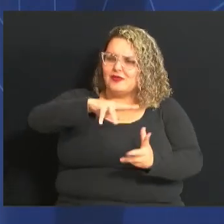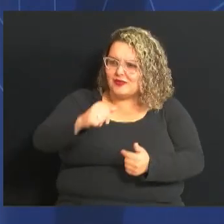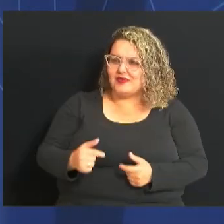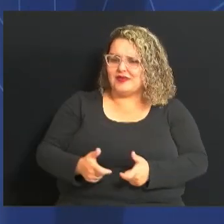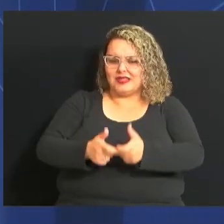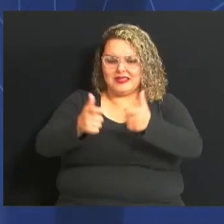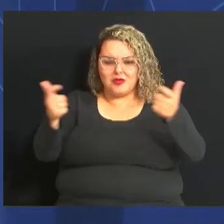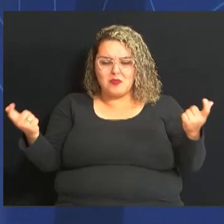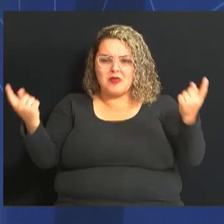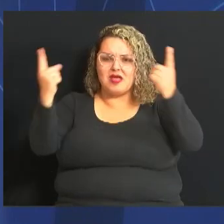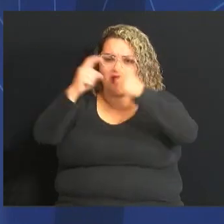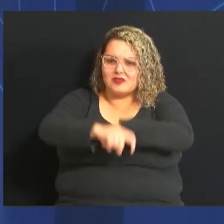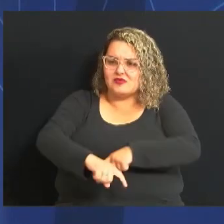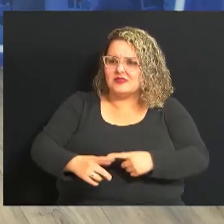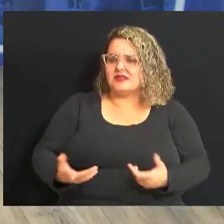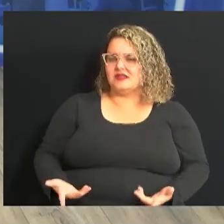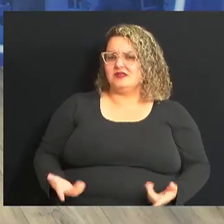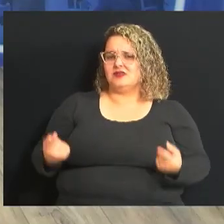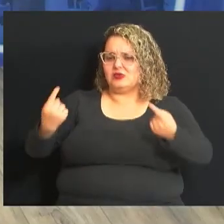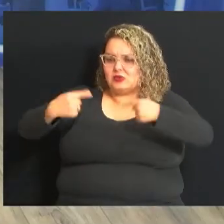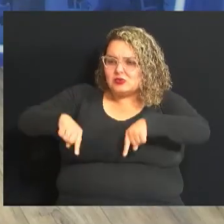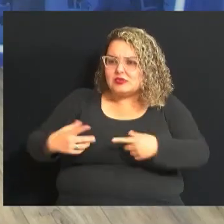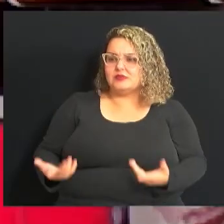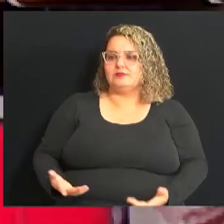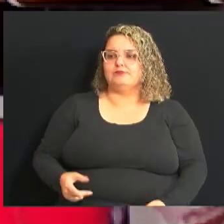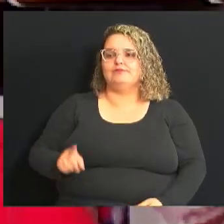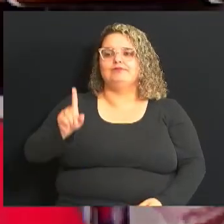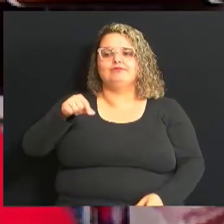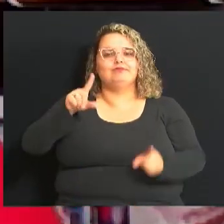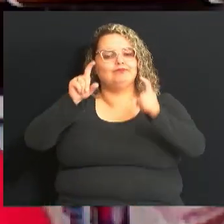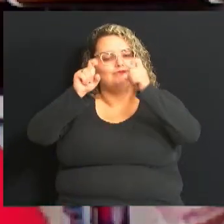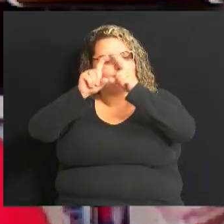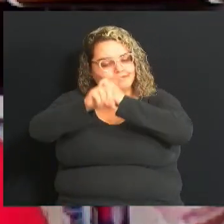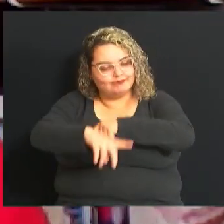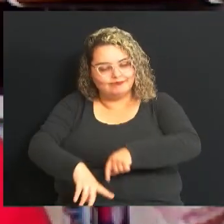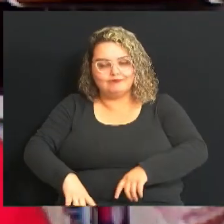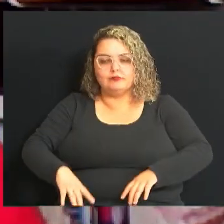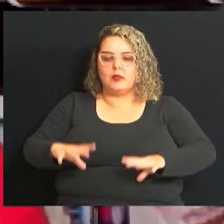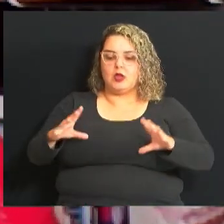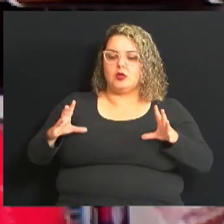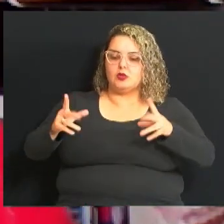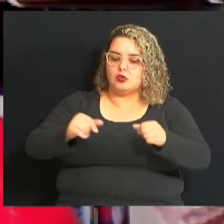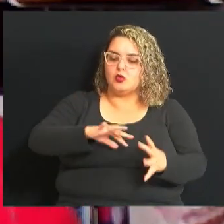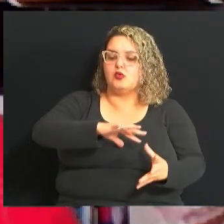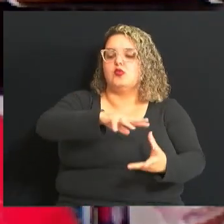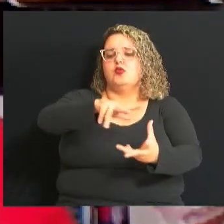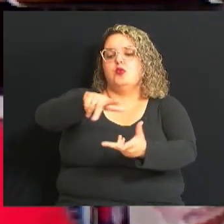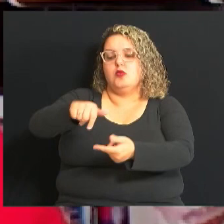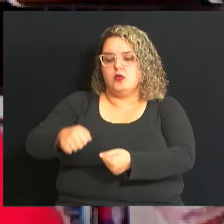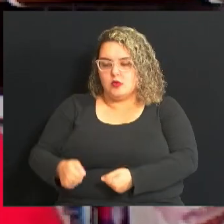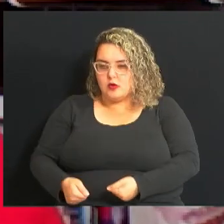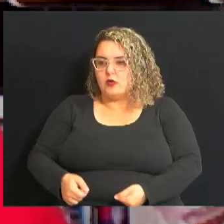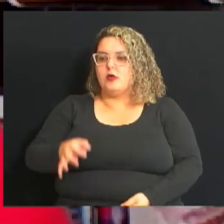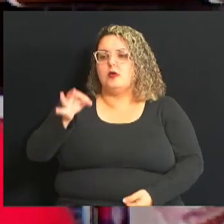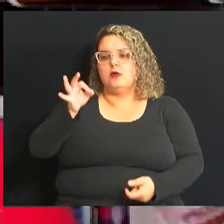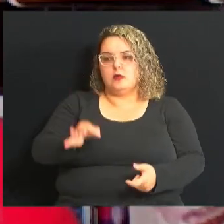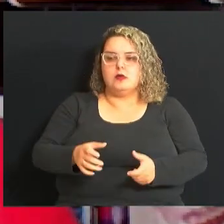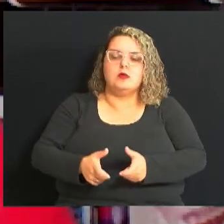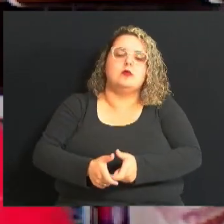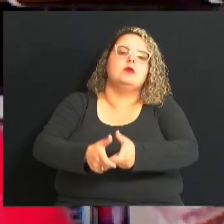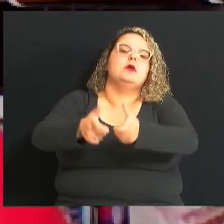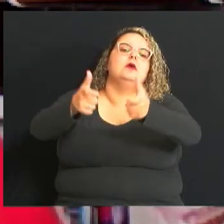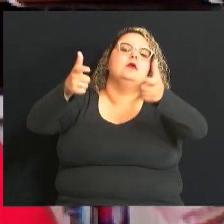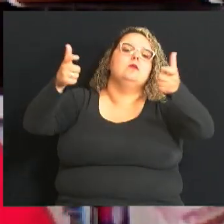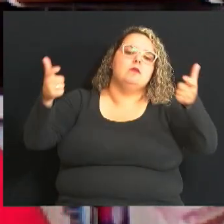desafio? É um desafio global, com certeza aumenta o nosso